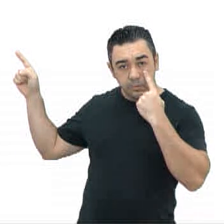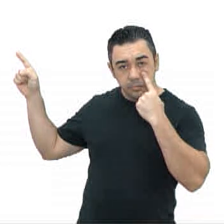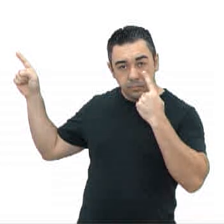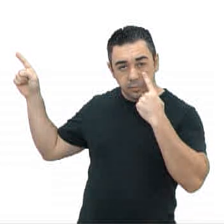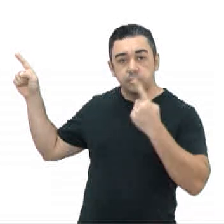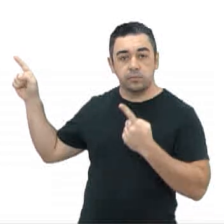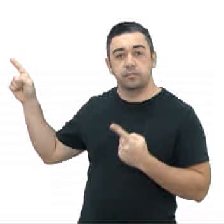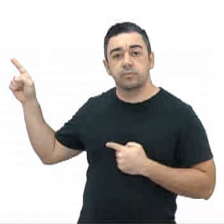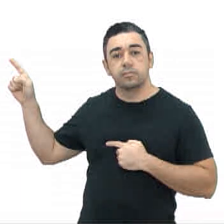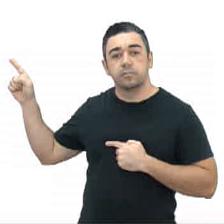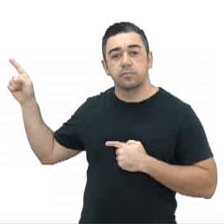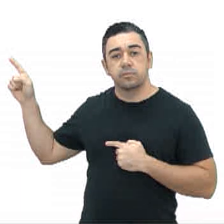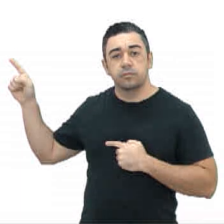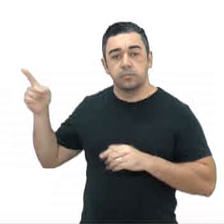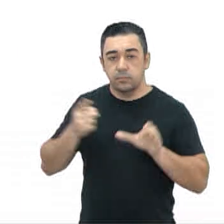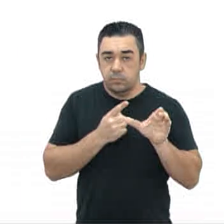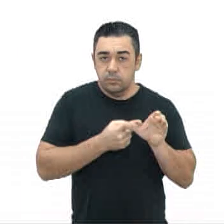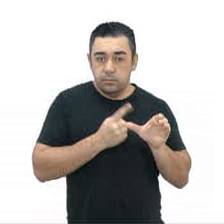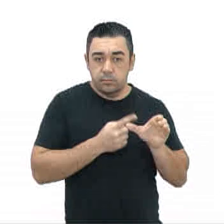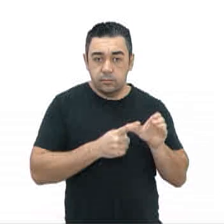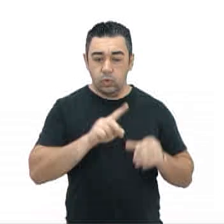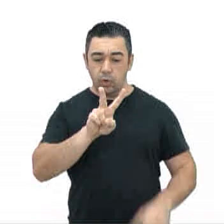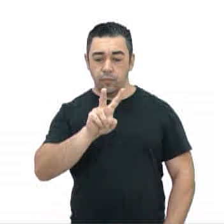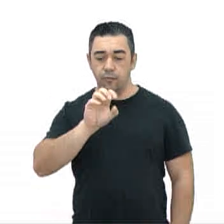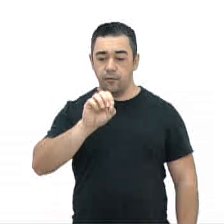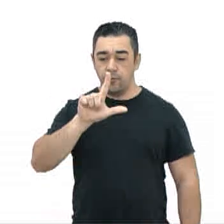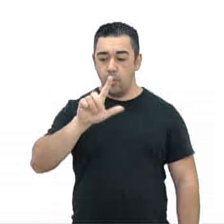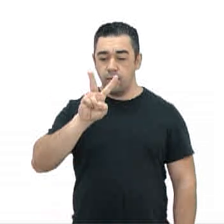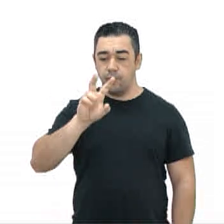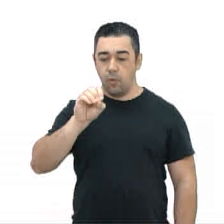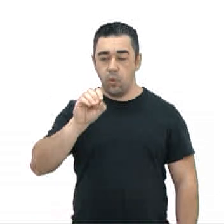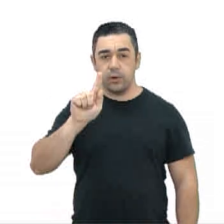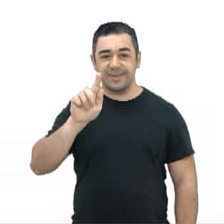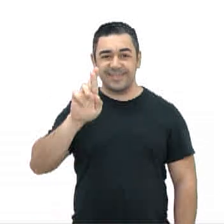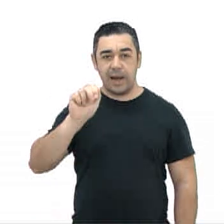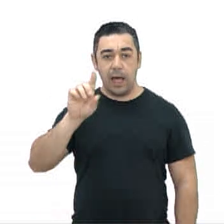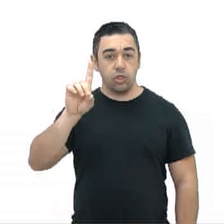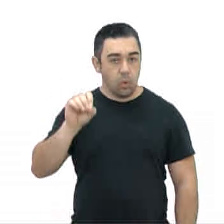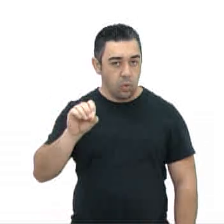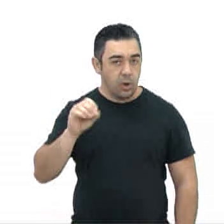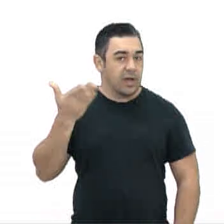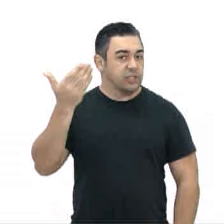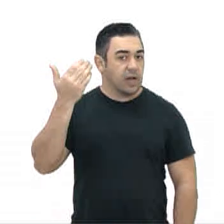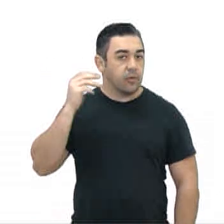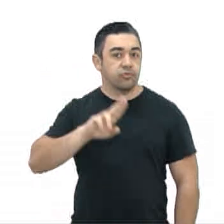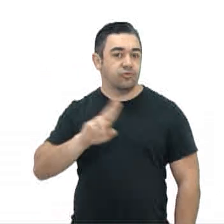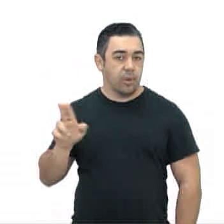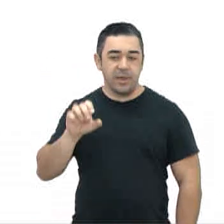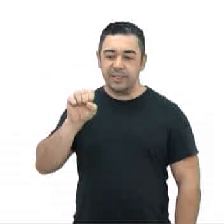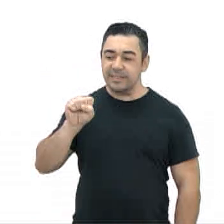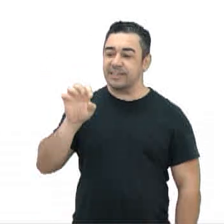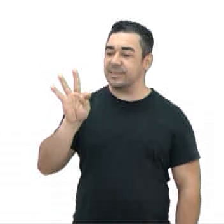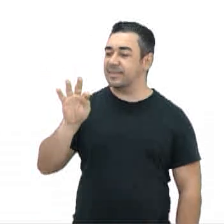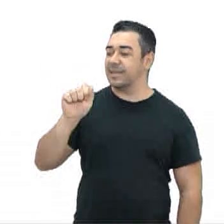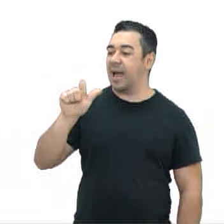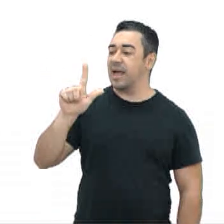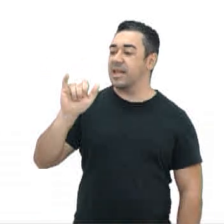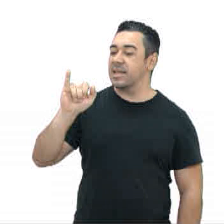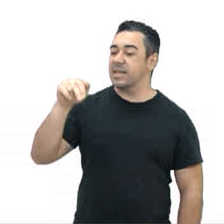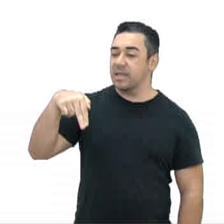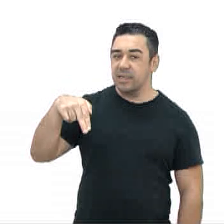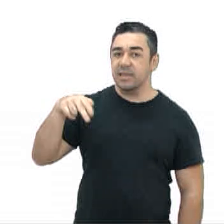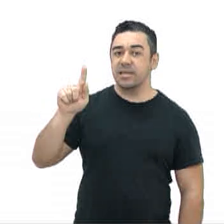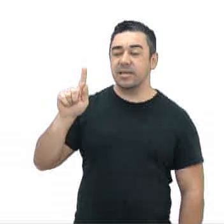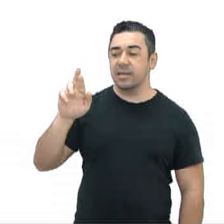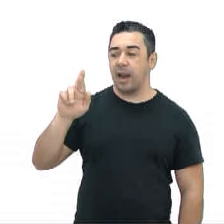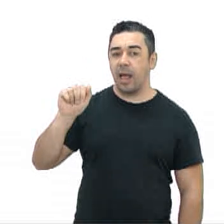foco bem bacana. Está aqui a cidade de Volgogrado, é a antiga Stalingrado, lembrando que Stalin era o nome do